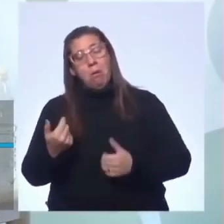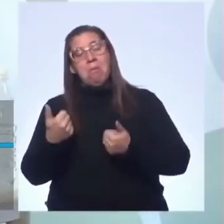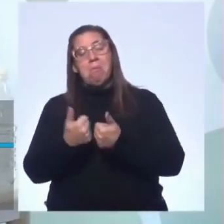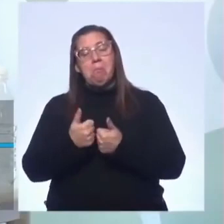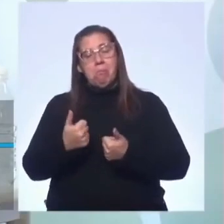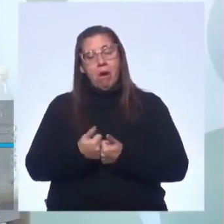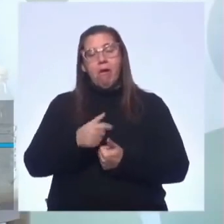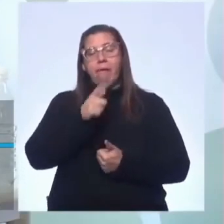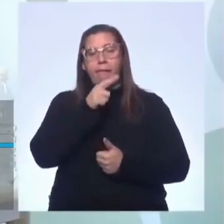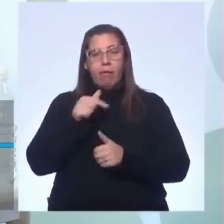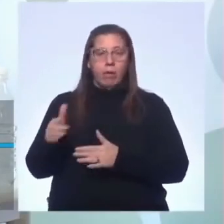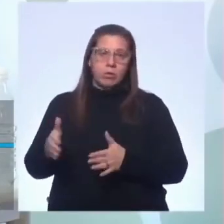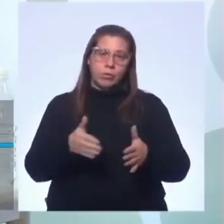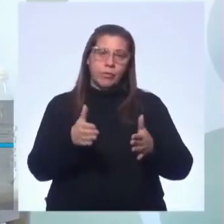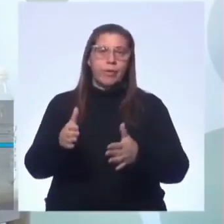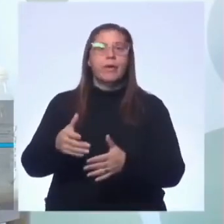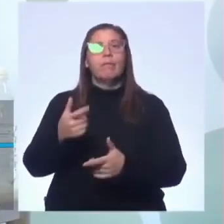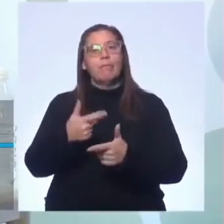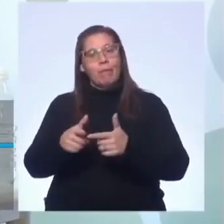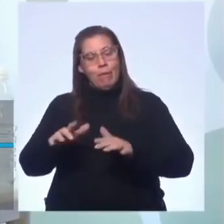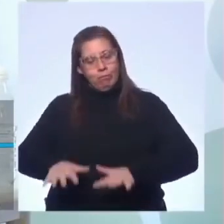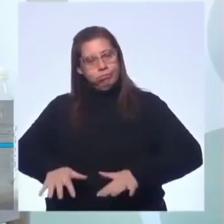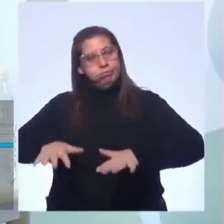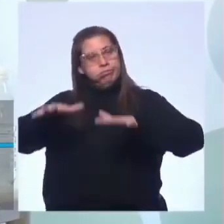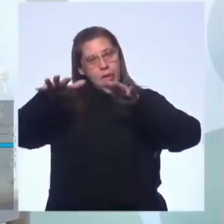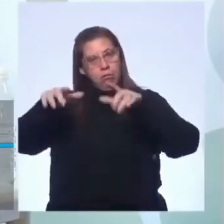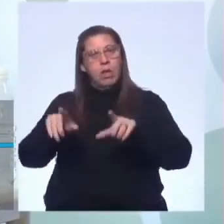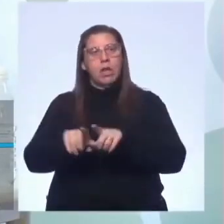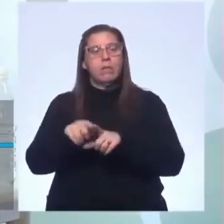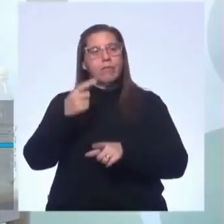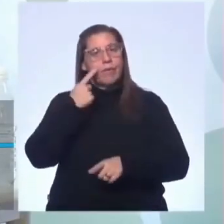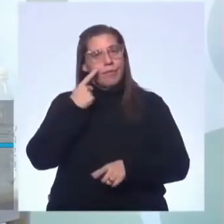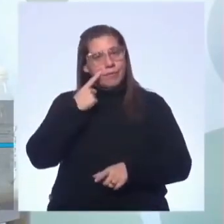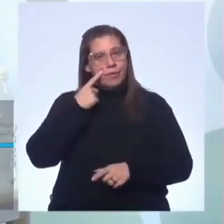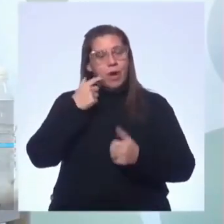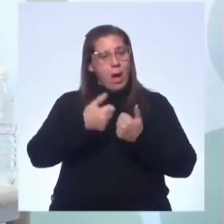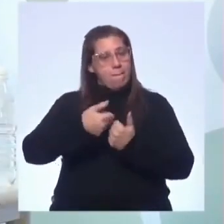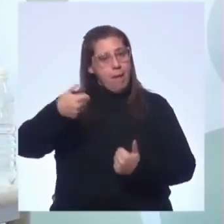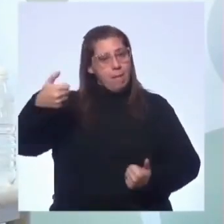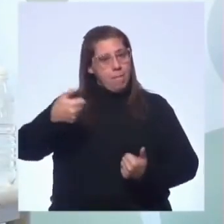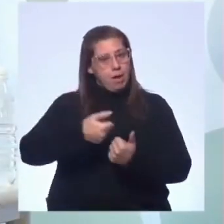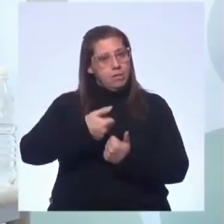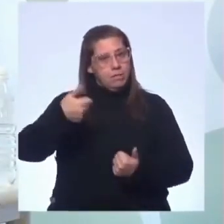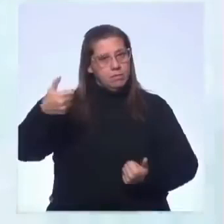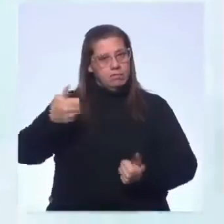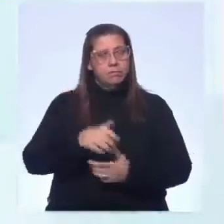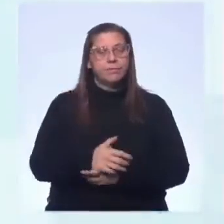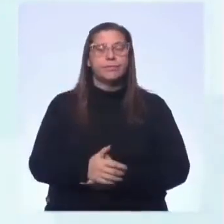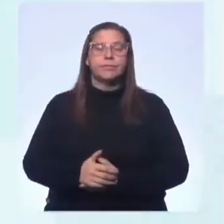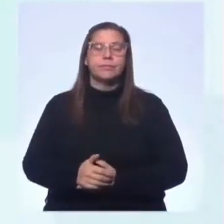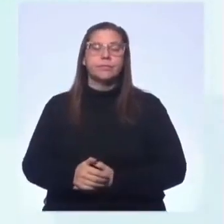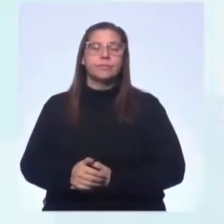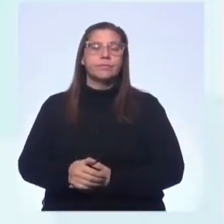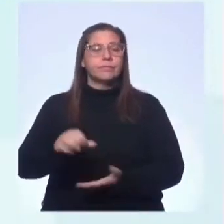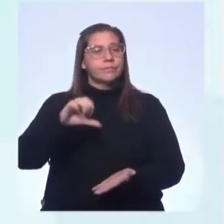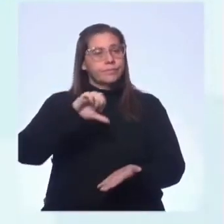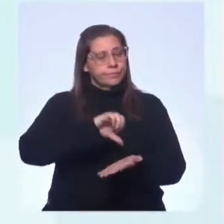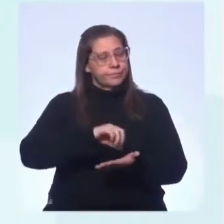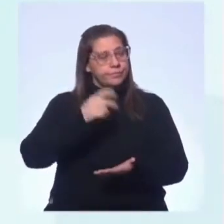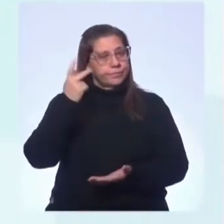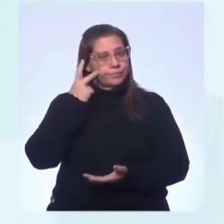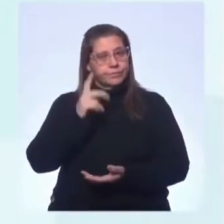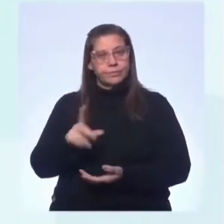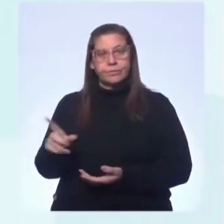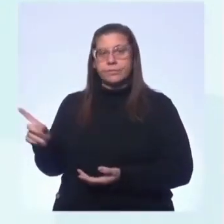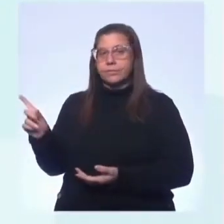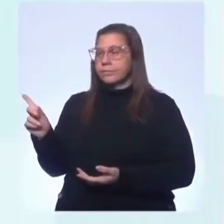sofrer problemas de inundação, tá certo? Vamos ver aí um mapa da região metropolitana de São Paulo. Então nós temos